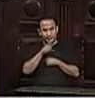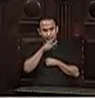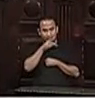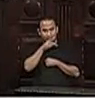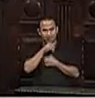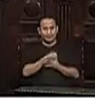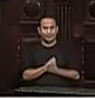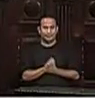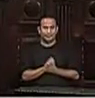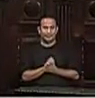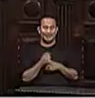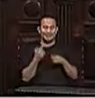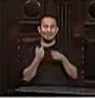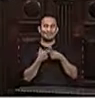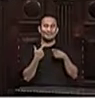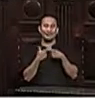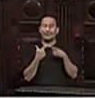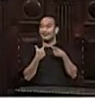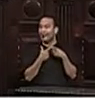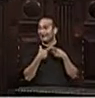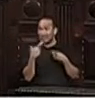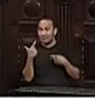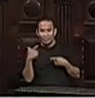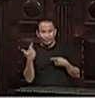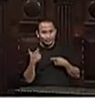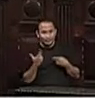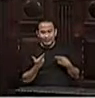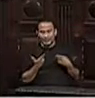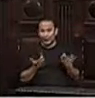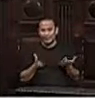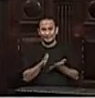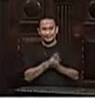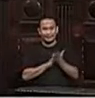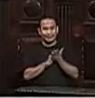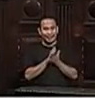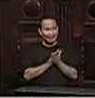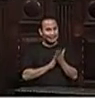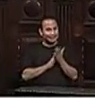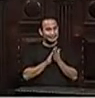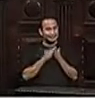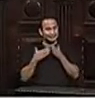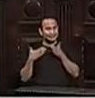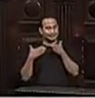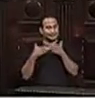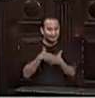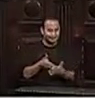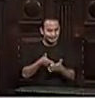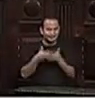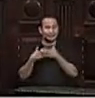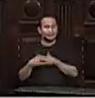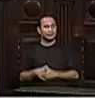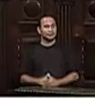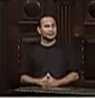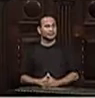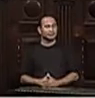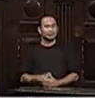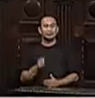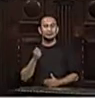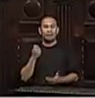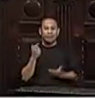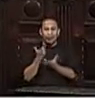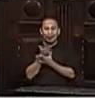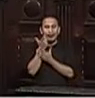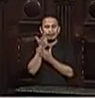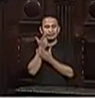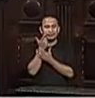porque não tem controle de desempenho, não tem controle da efetividade do gasto. E